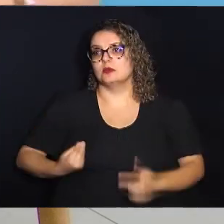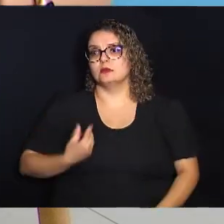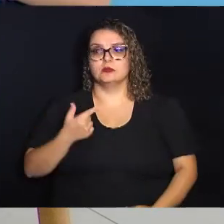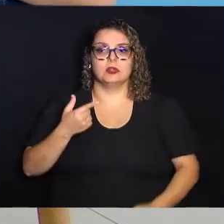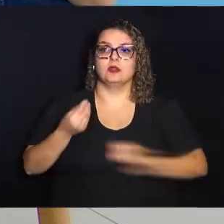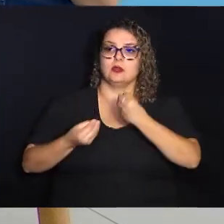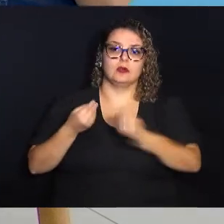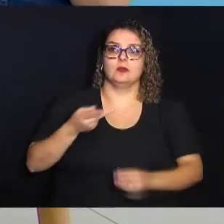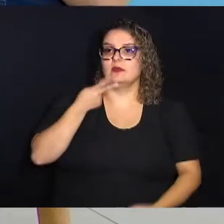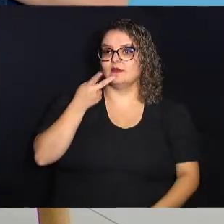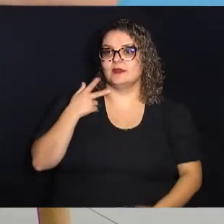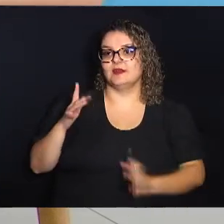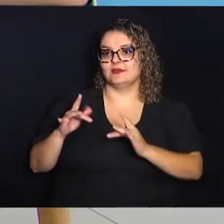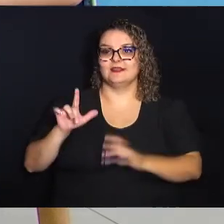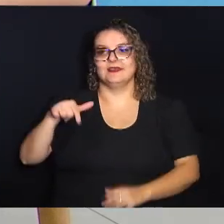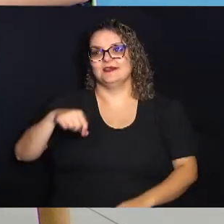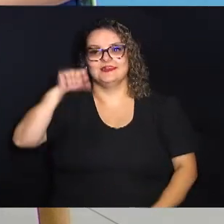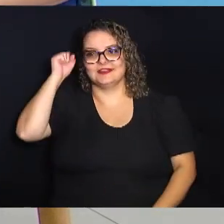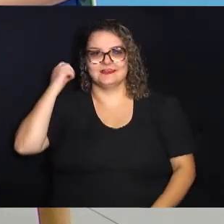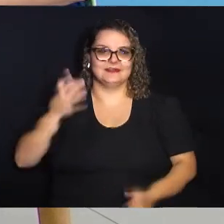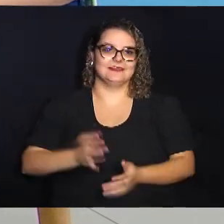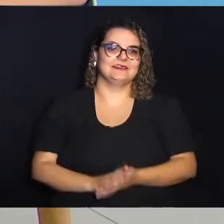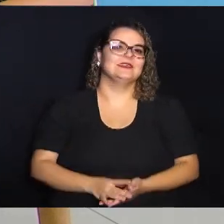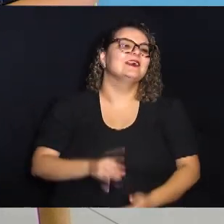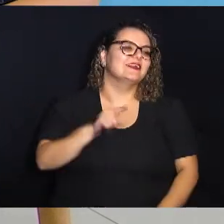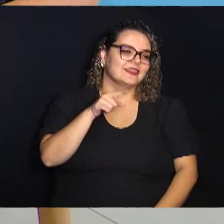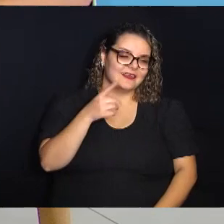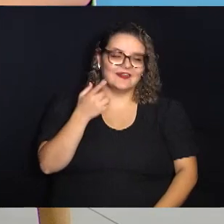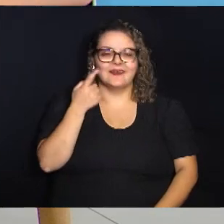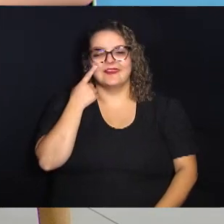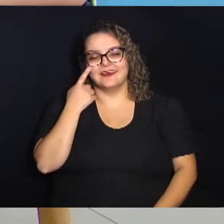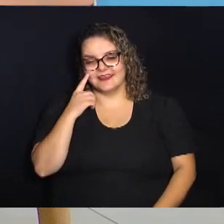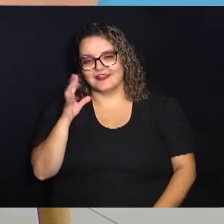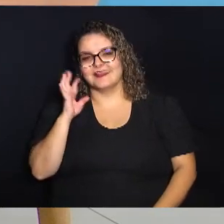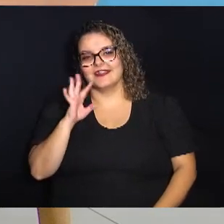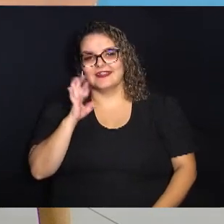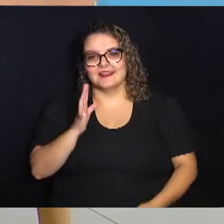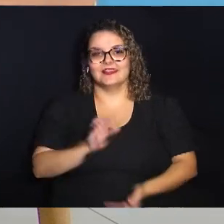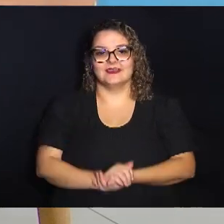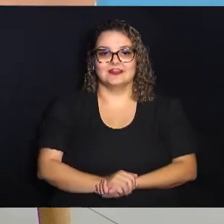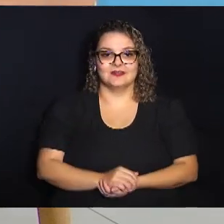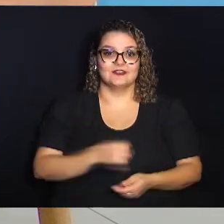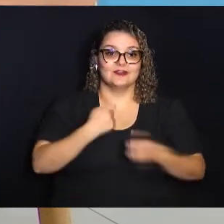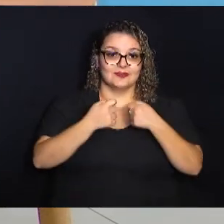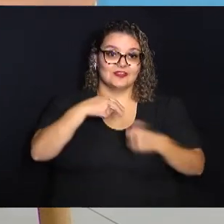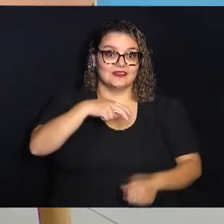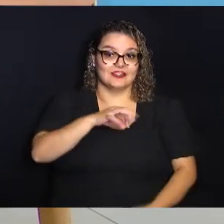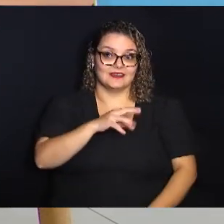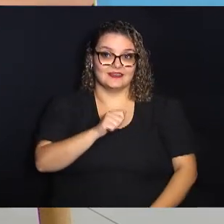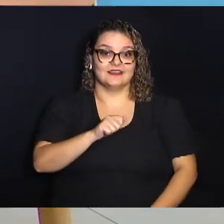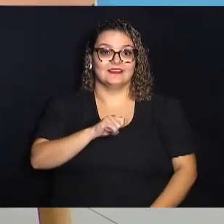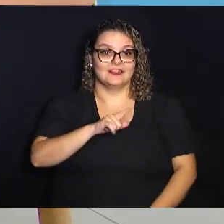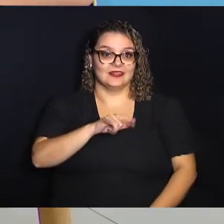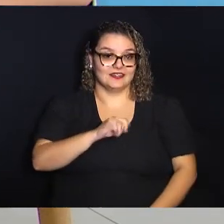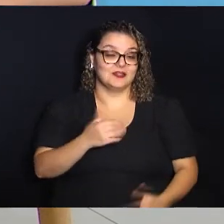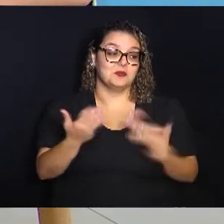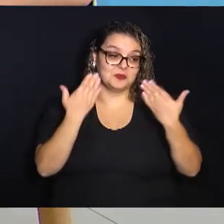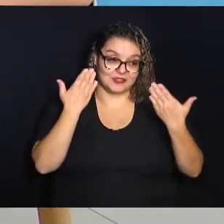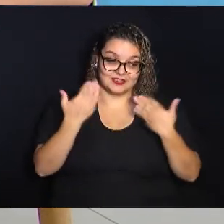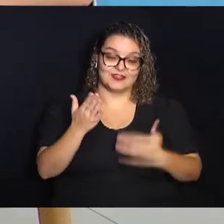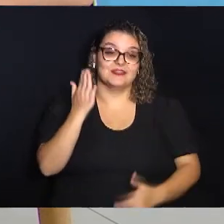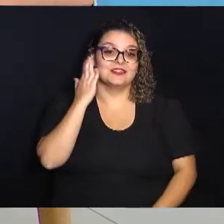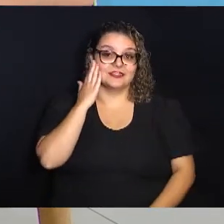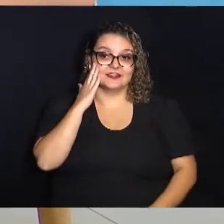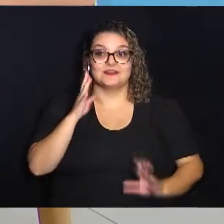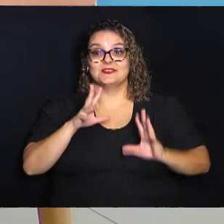né? Não dá pra falar, não, só vou namorar quando eu passar no vestibular. Não, olha que legal essa entrevista com a Natália, que é psicóloga, né? Então